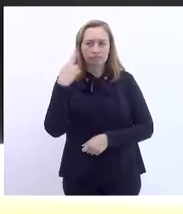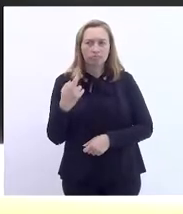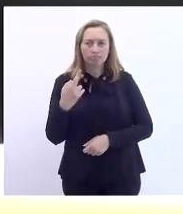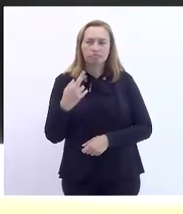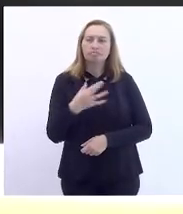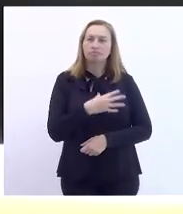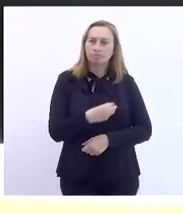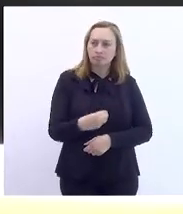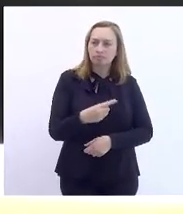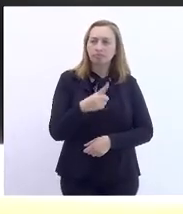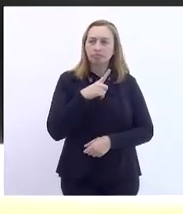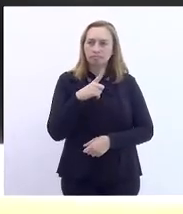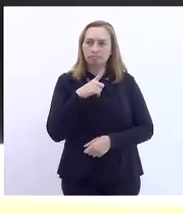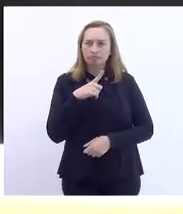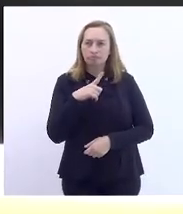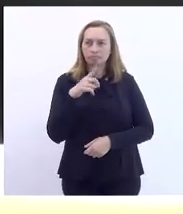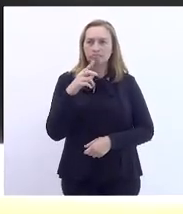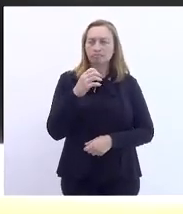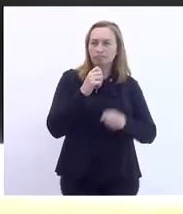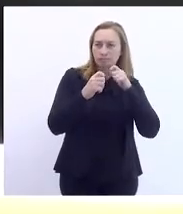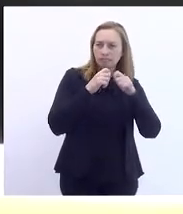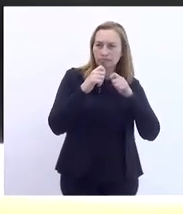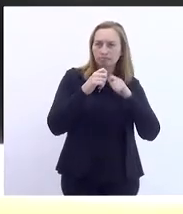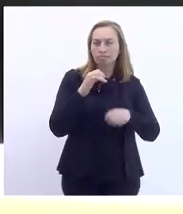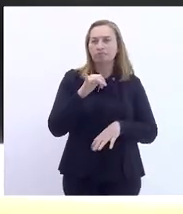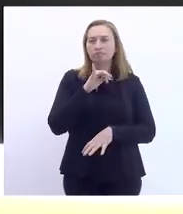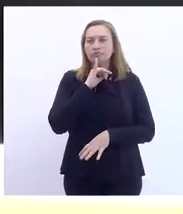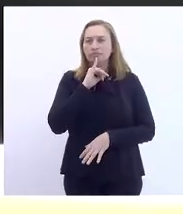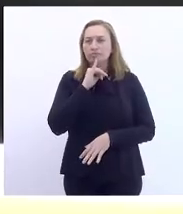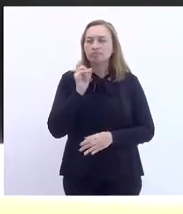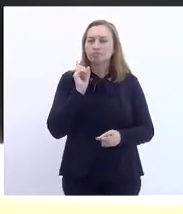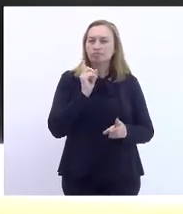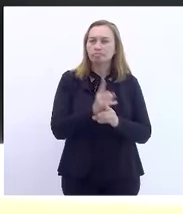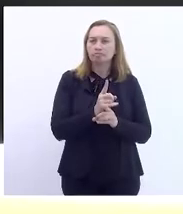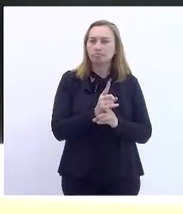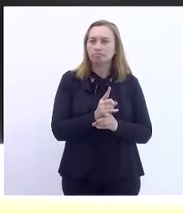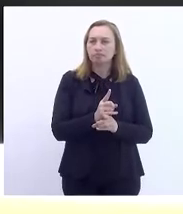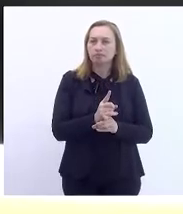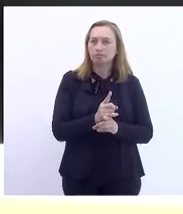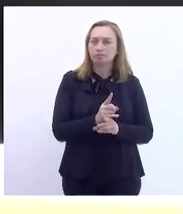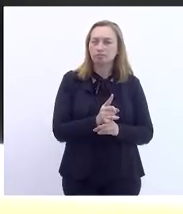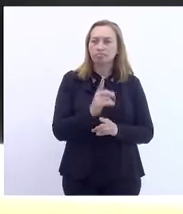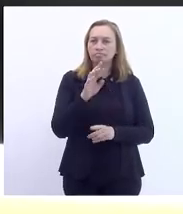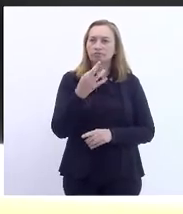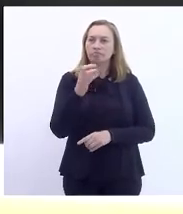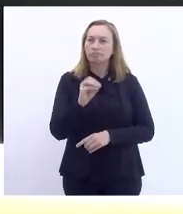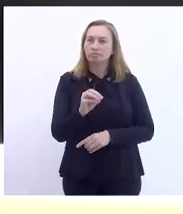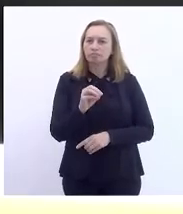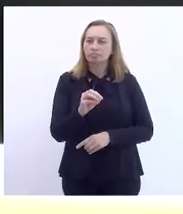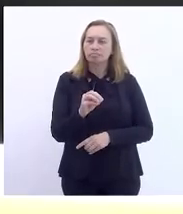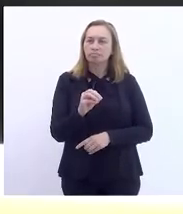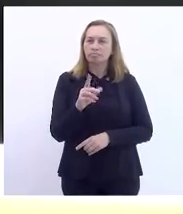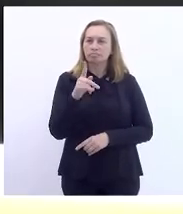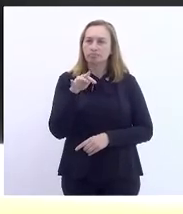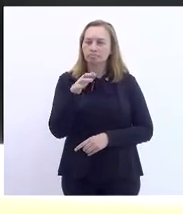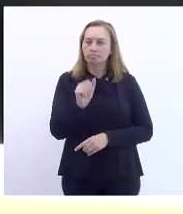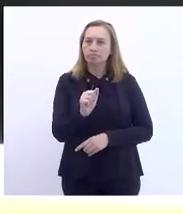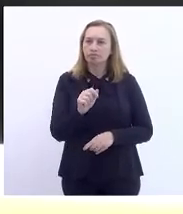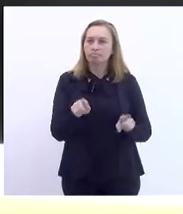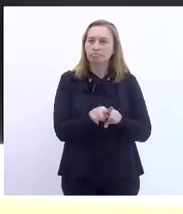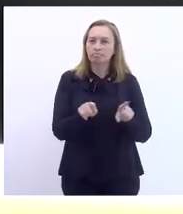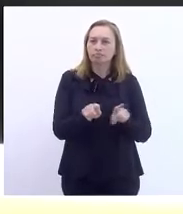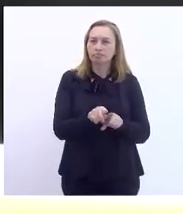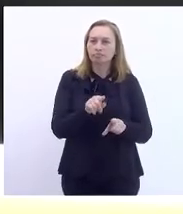filho jornalista também infelizmente encontraram os corpos de Bruno Pereira e do